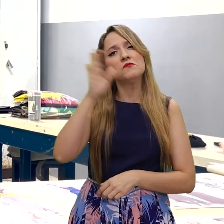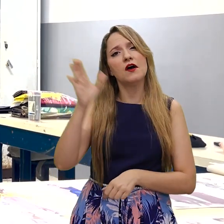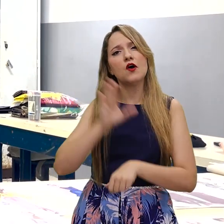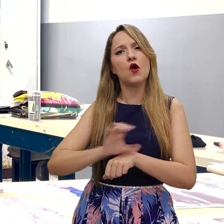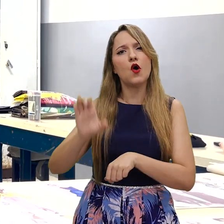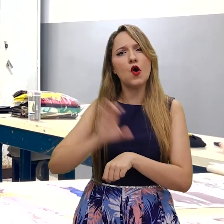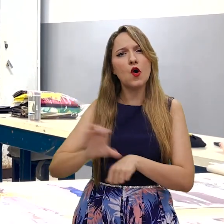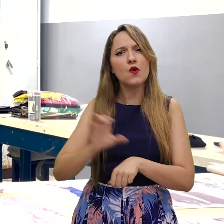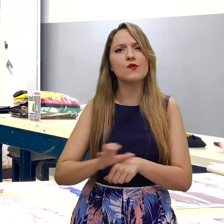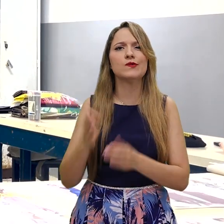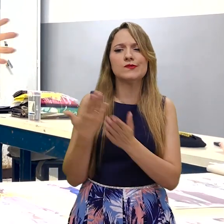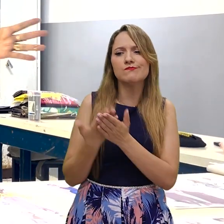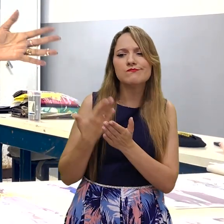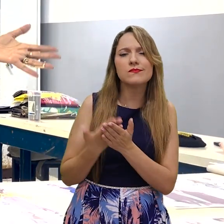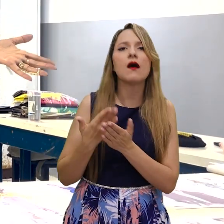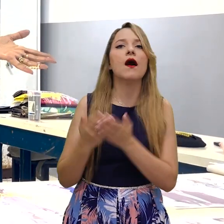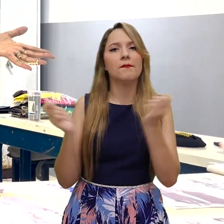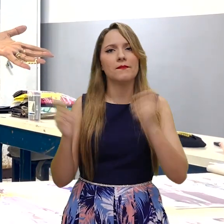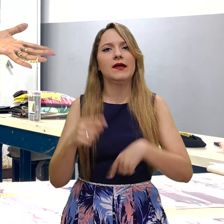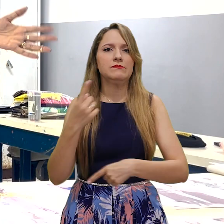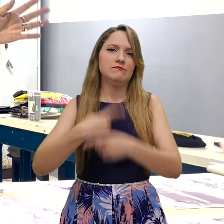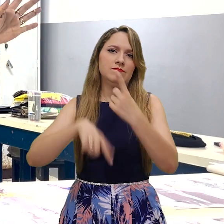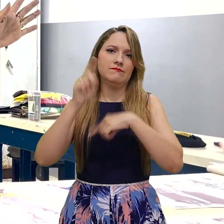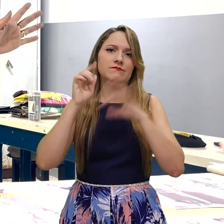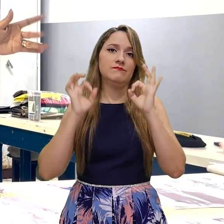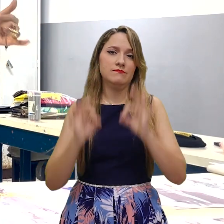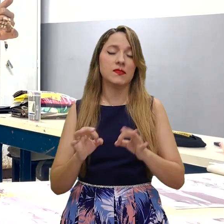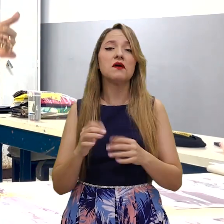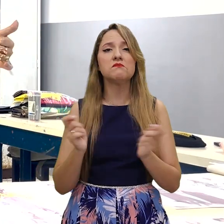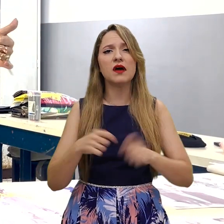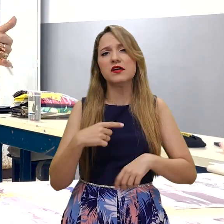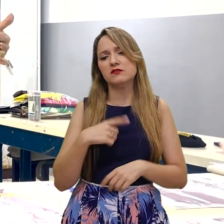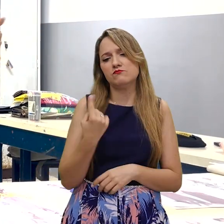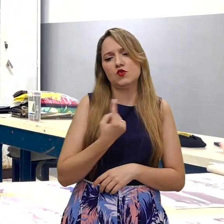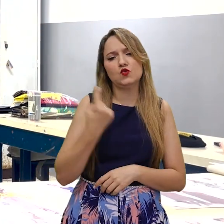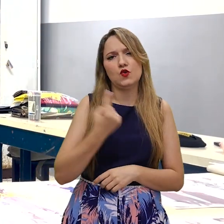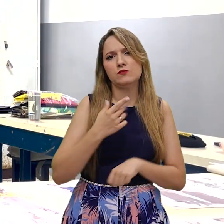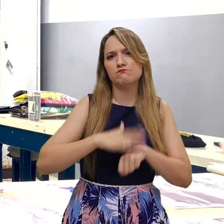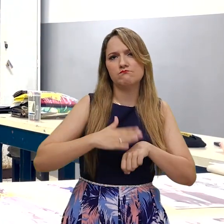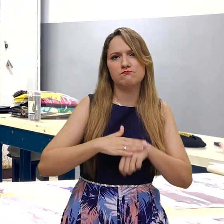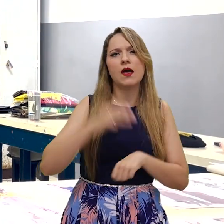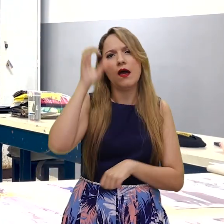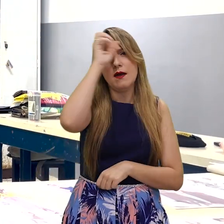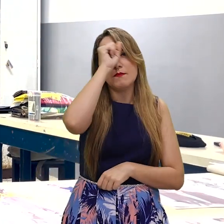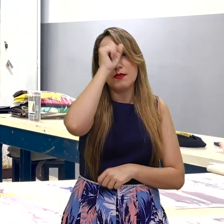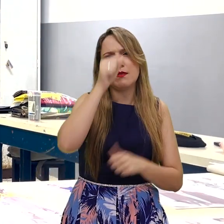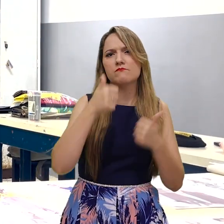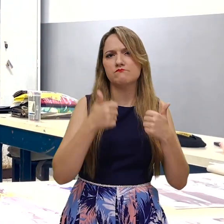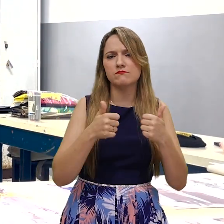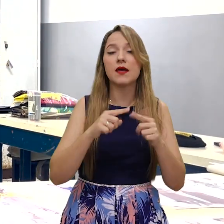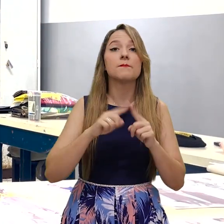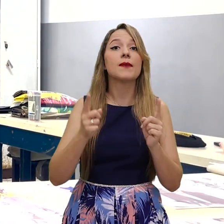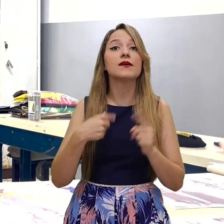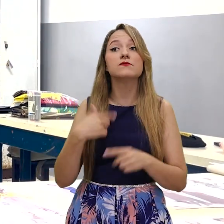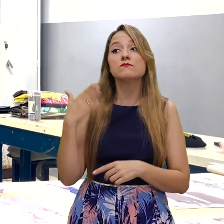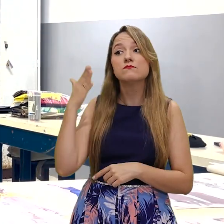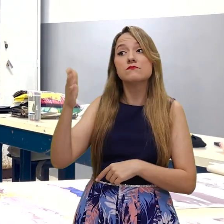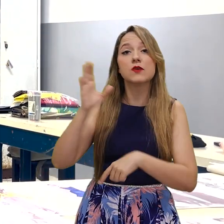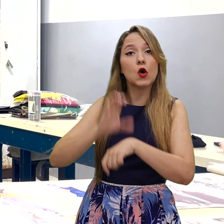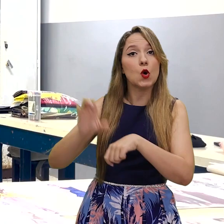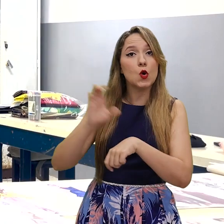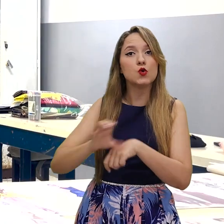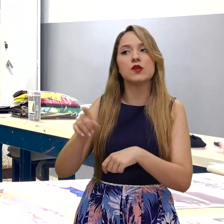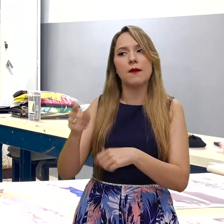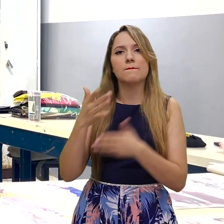você potencializa. Às vezes você pode até aprender ali sozinho, tudo bem. Mas se você for atrás da técnica, vai